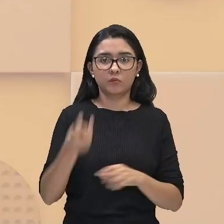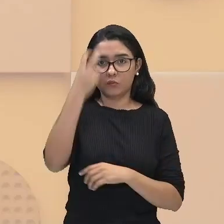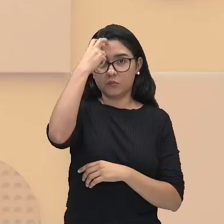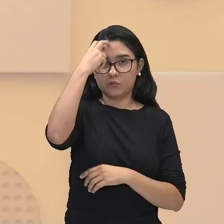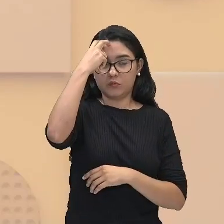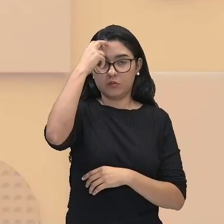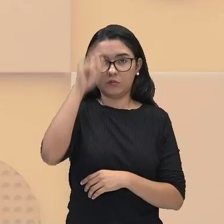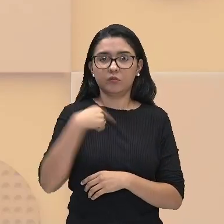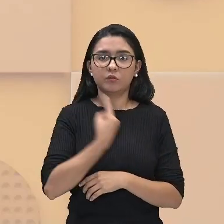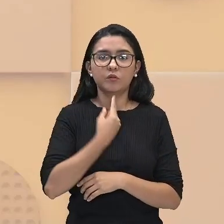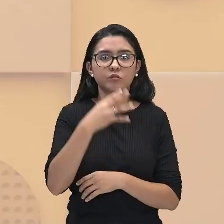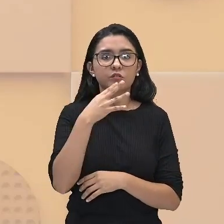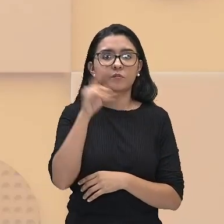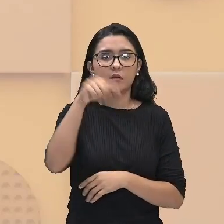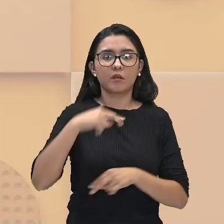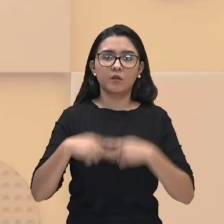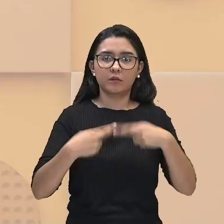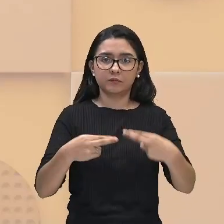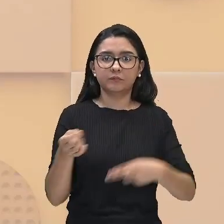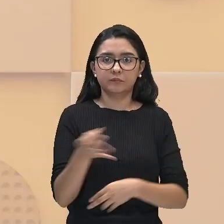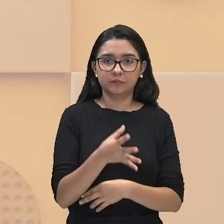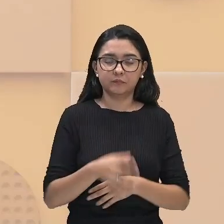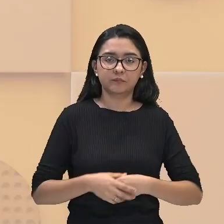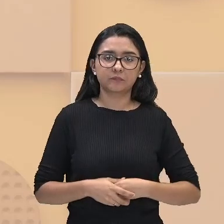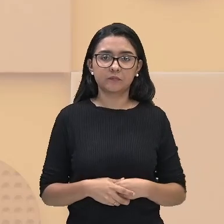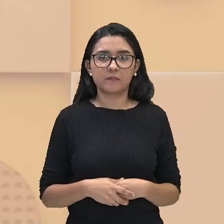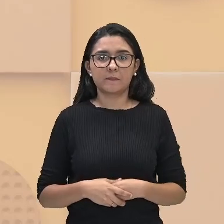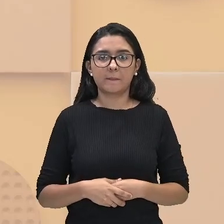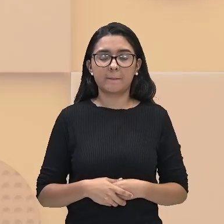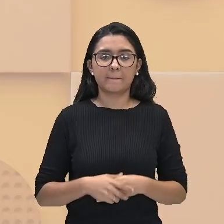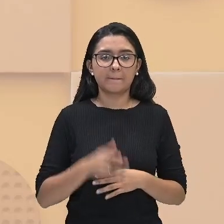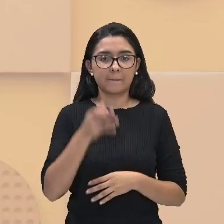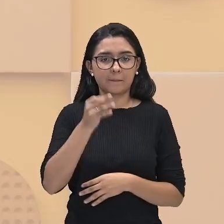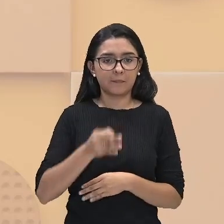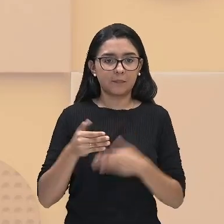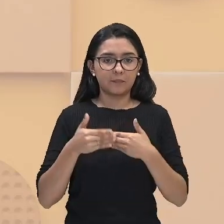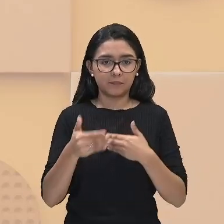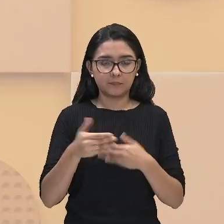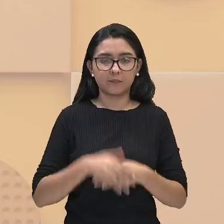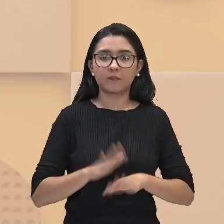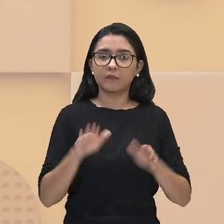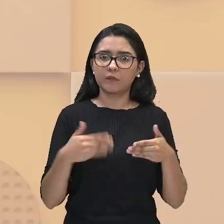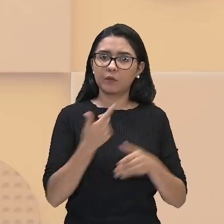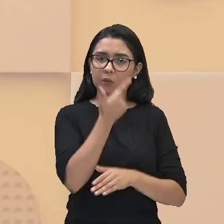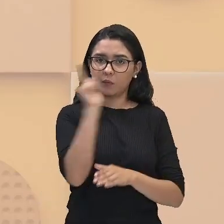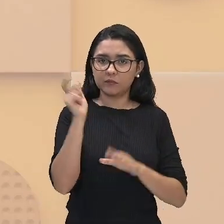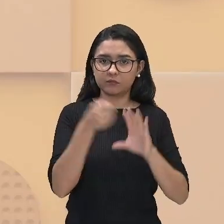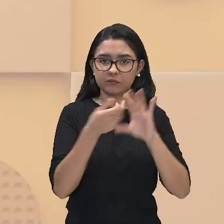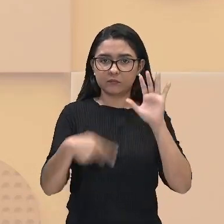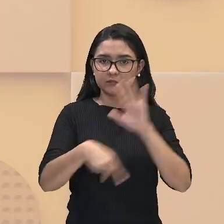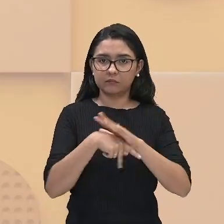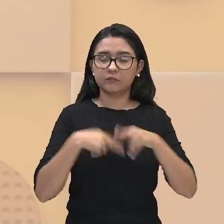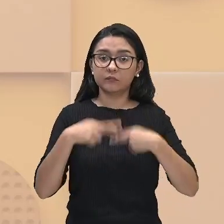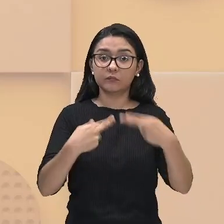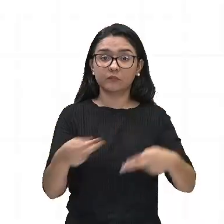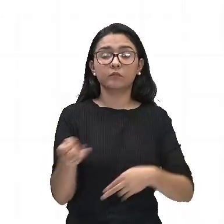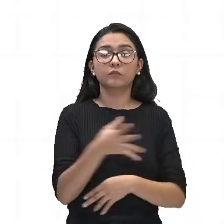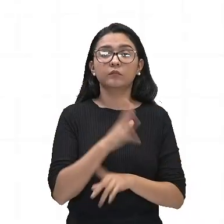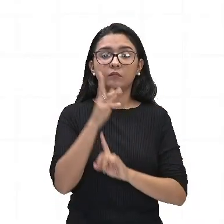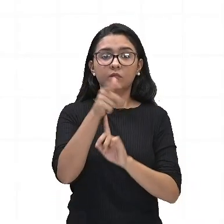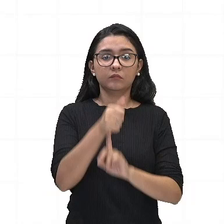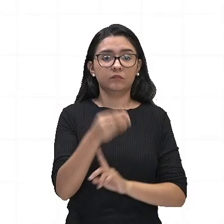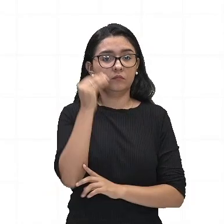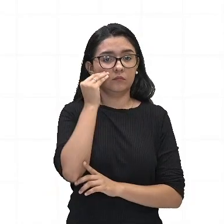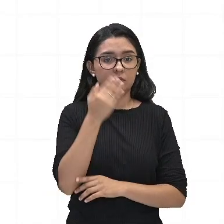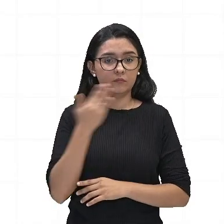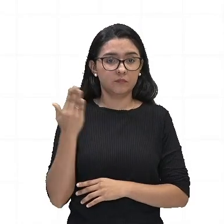estamos conhecendo hoje, que é o Renascimento, certo? Então, outras características desse renascimento artístico, vamos